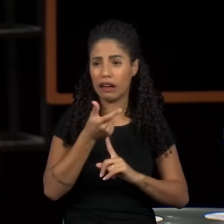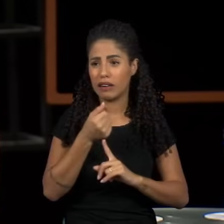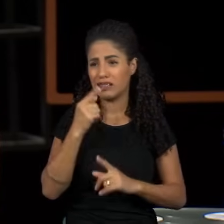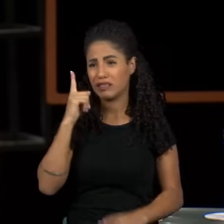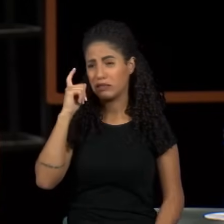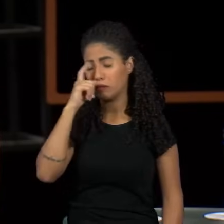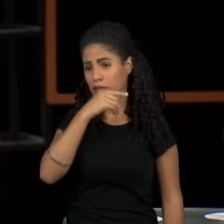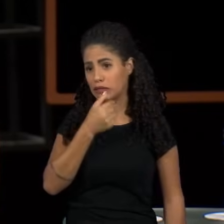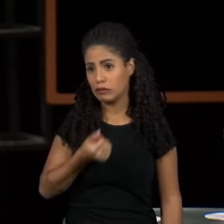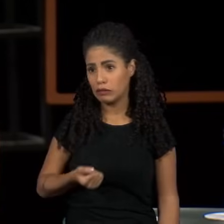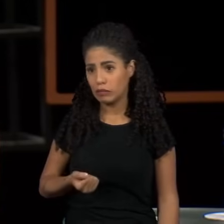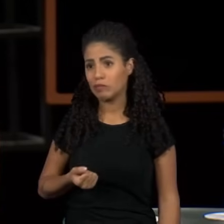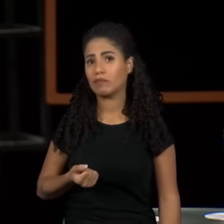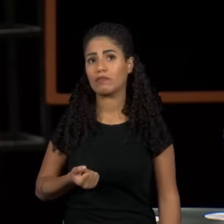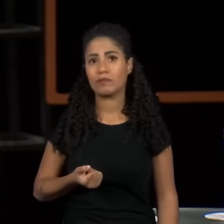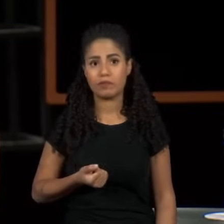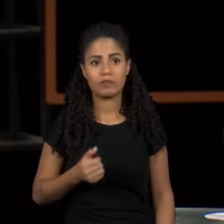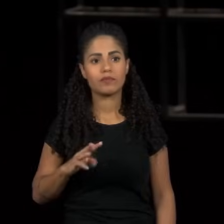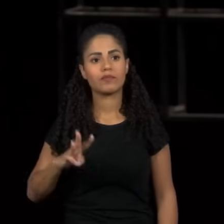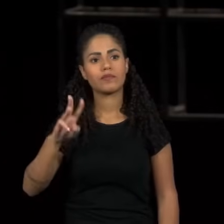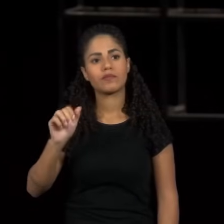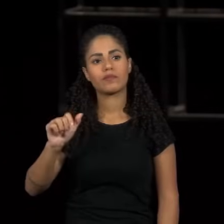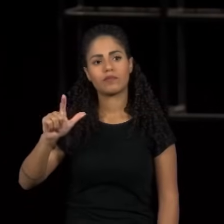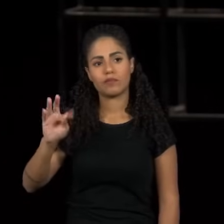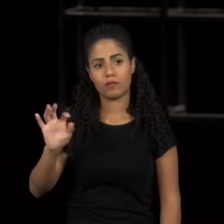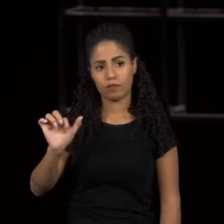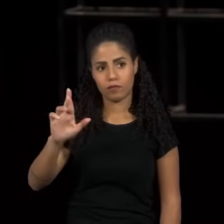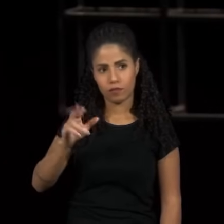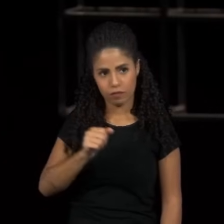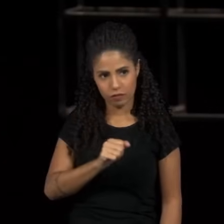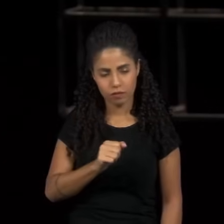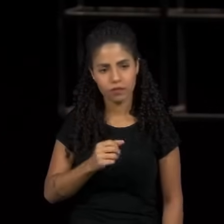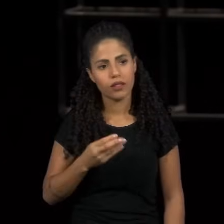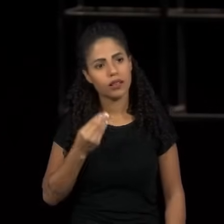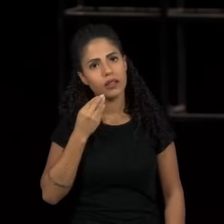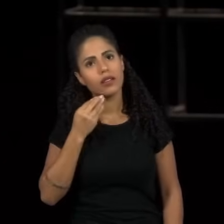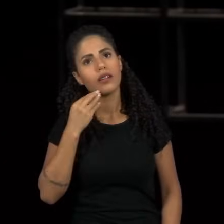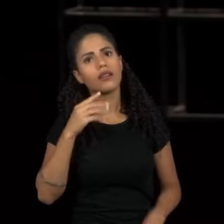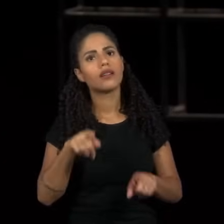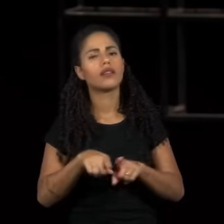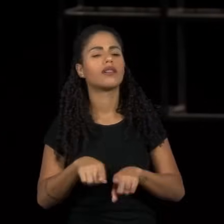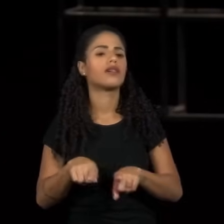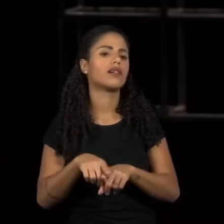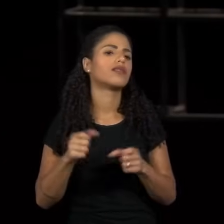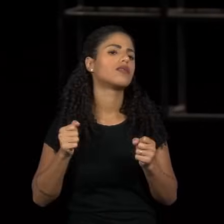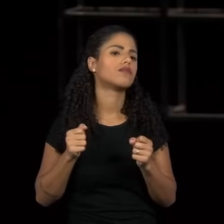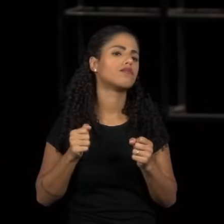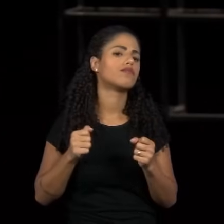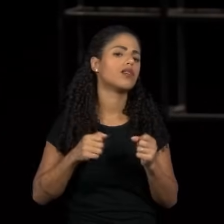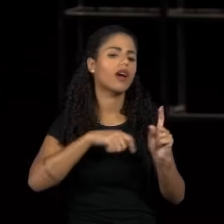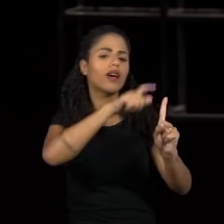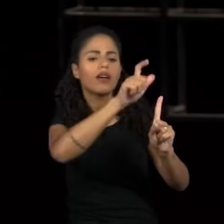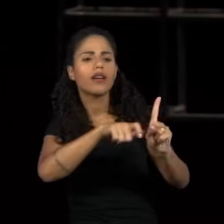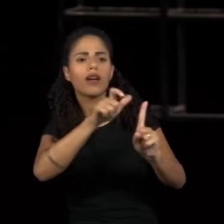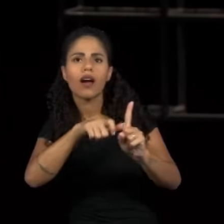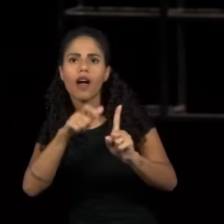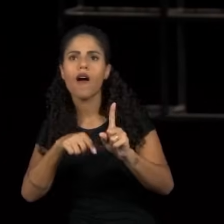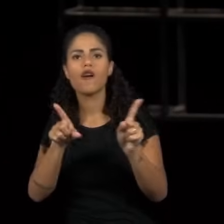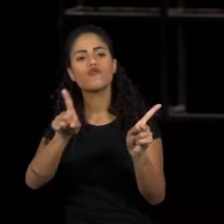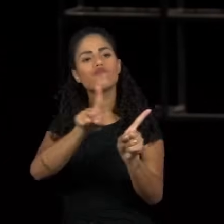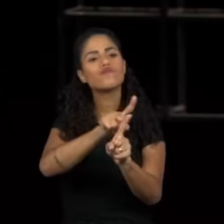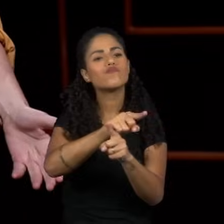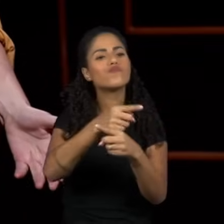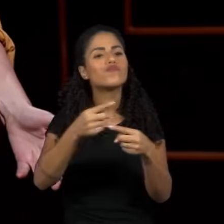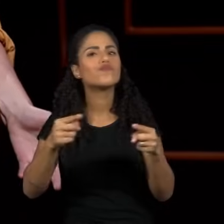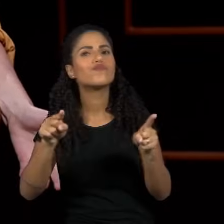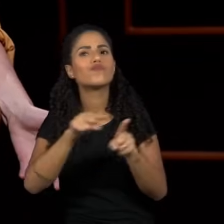né? E o Walter Ugo Cury, ele chegava a falar de Billie Holiday com você, colocava música clássica. Ah,